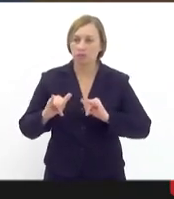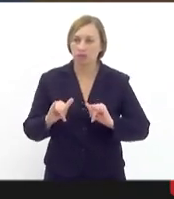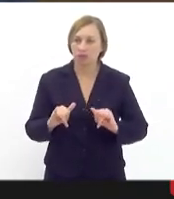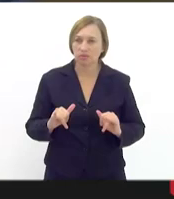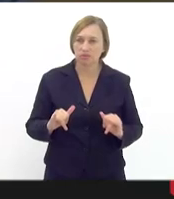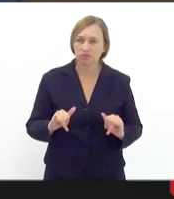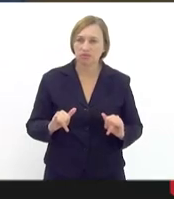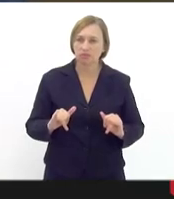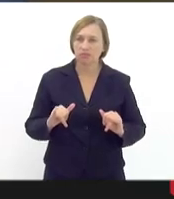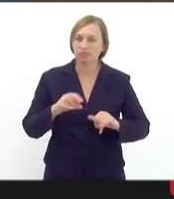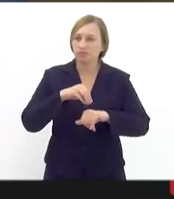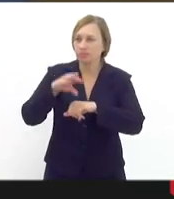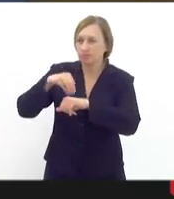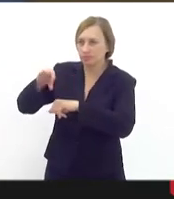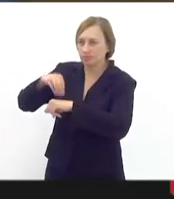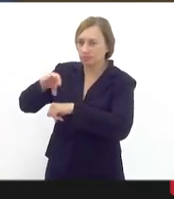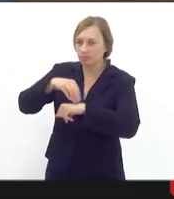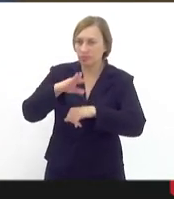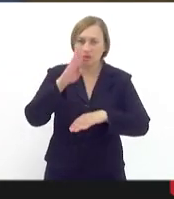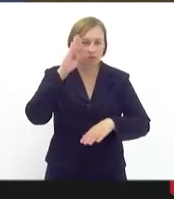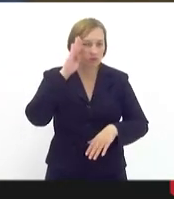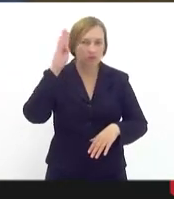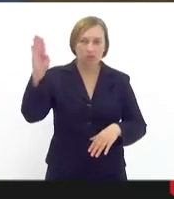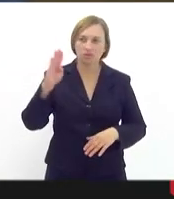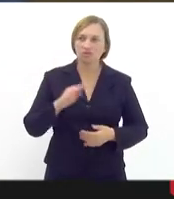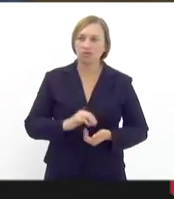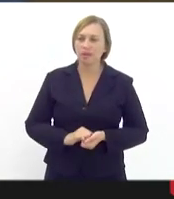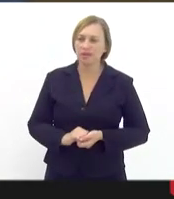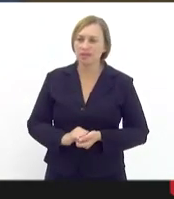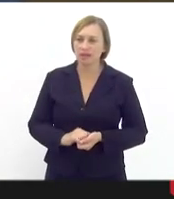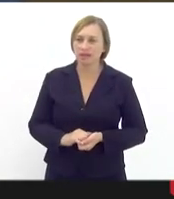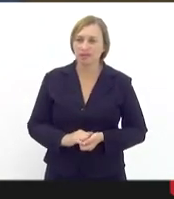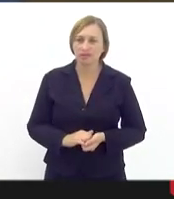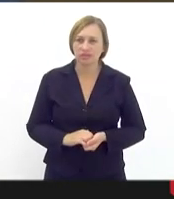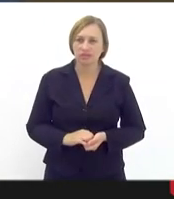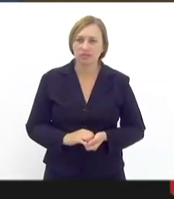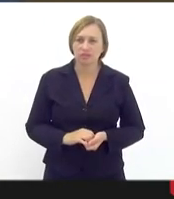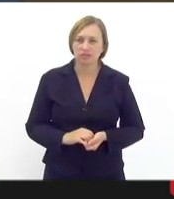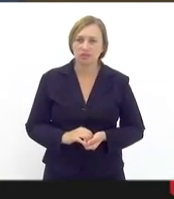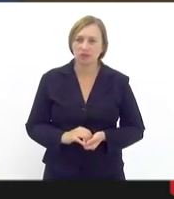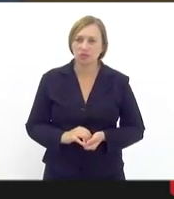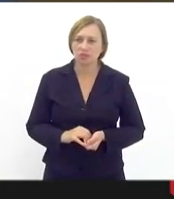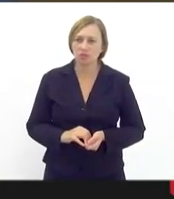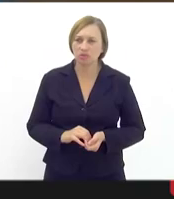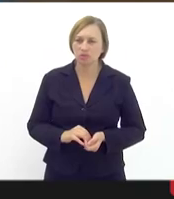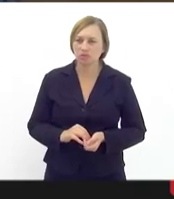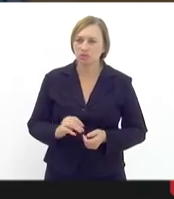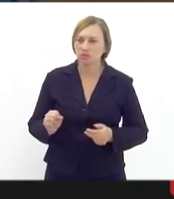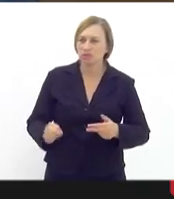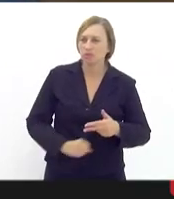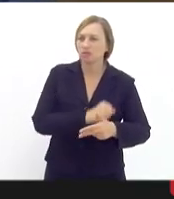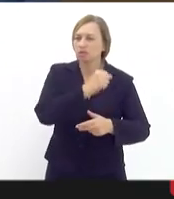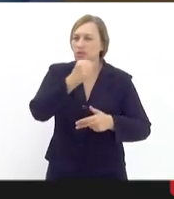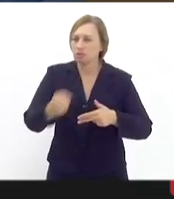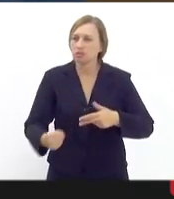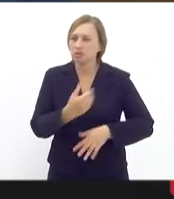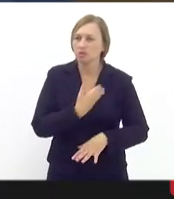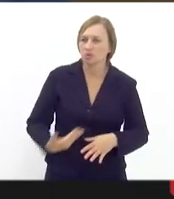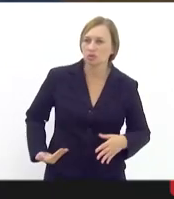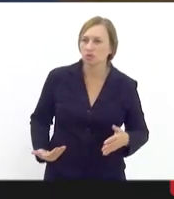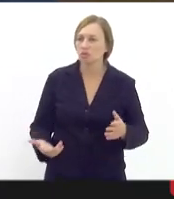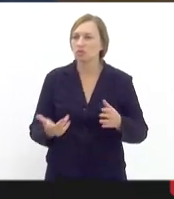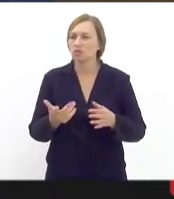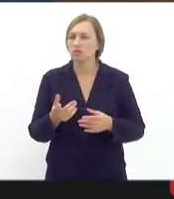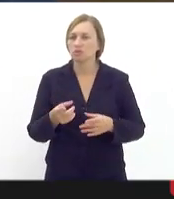uma notificação como um ato fundamentado por uma entidade responsabilizada no poder público. Mapeado